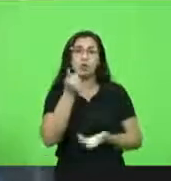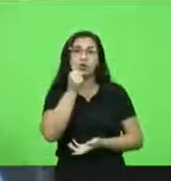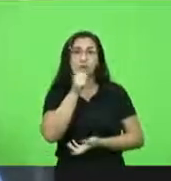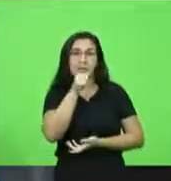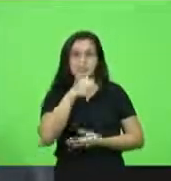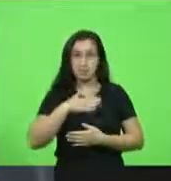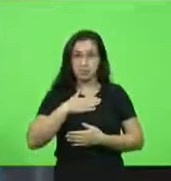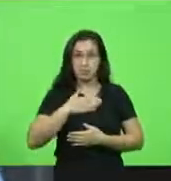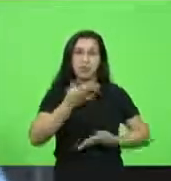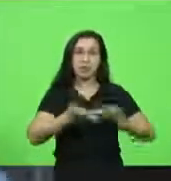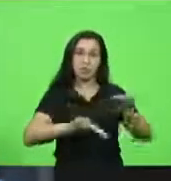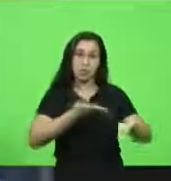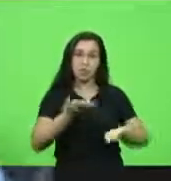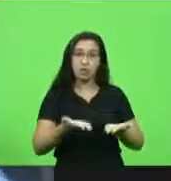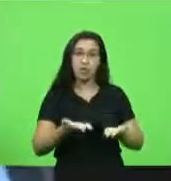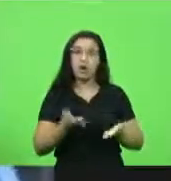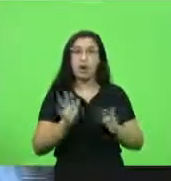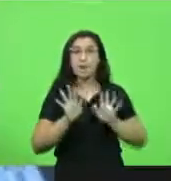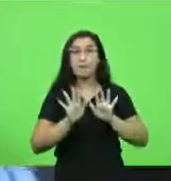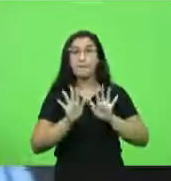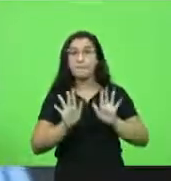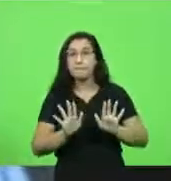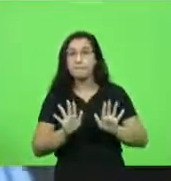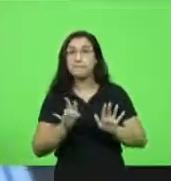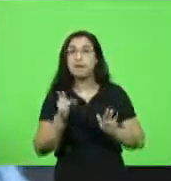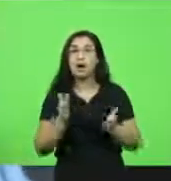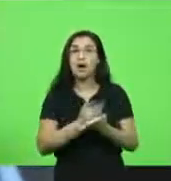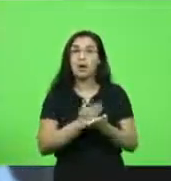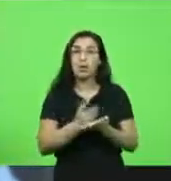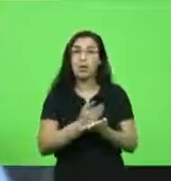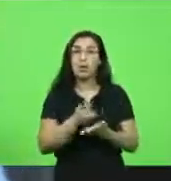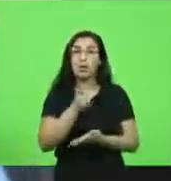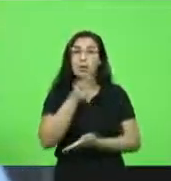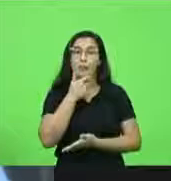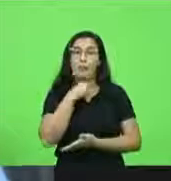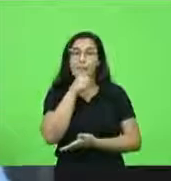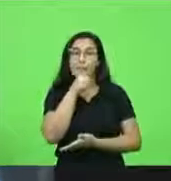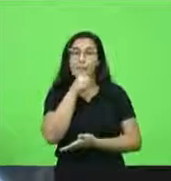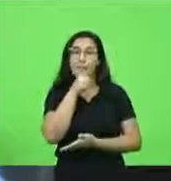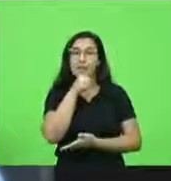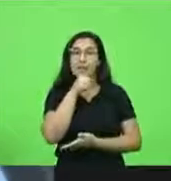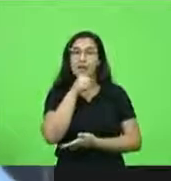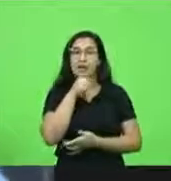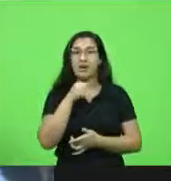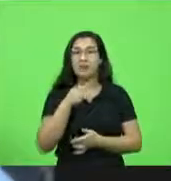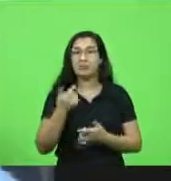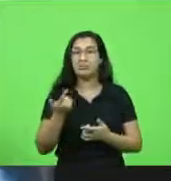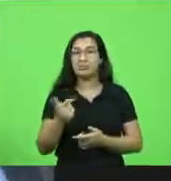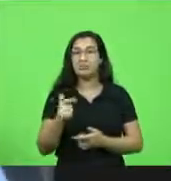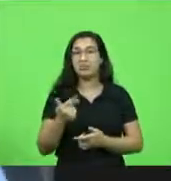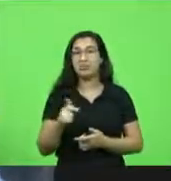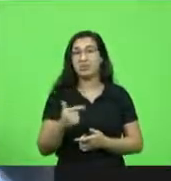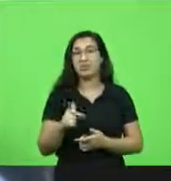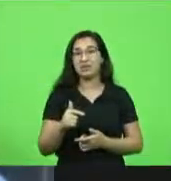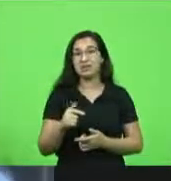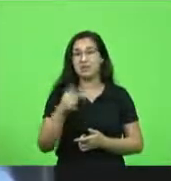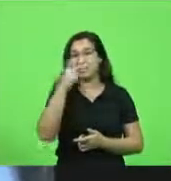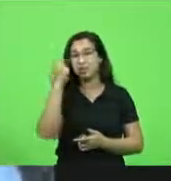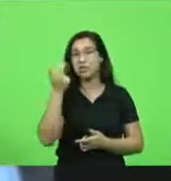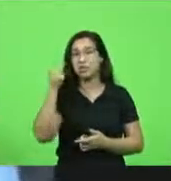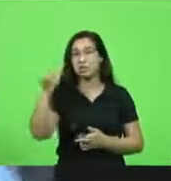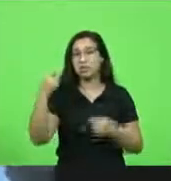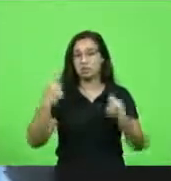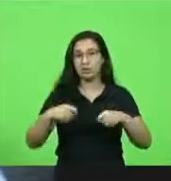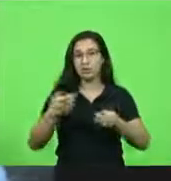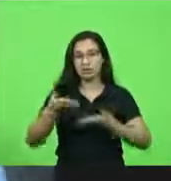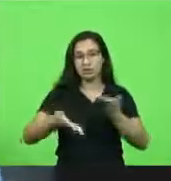a Deus, mas tem pai que terceirizam a criação dos filhos, e às vezes os estupros, as agressões psicológicas, físicas, vêm de